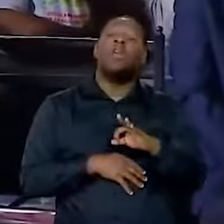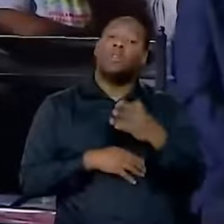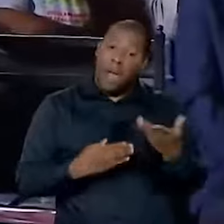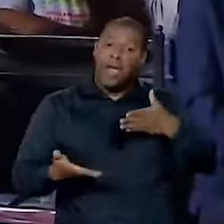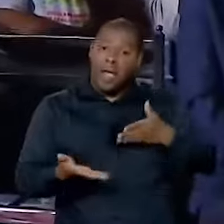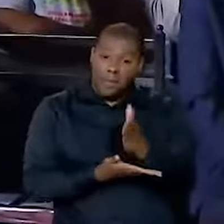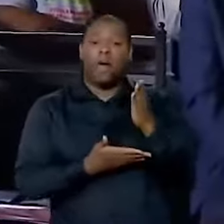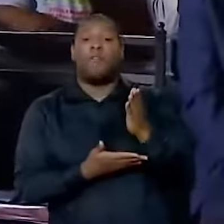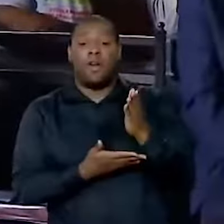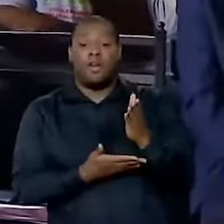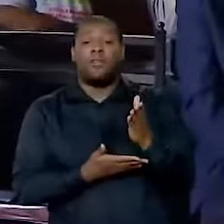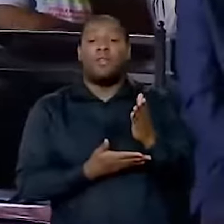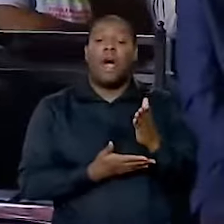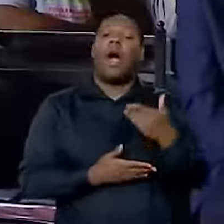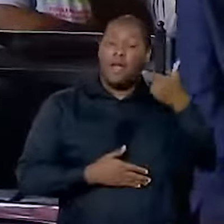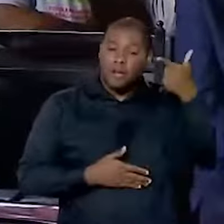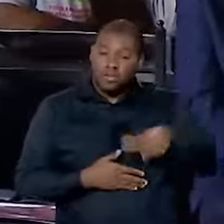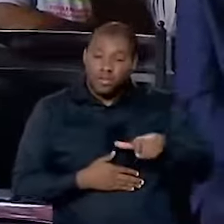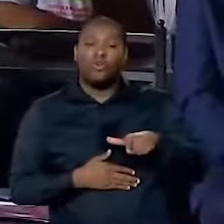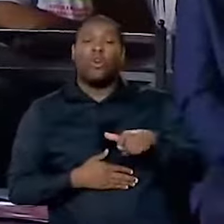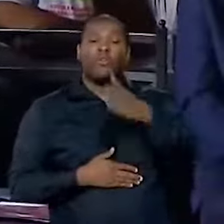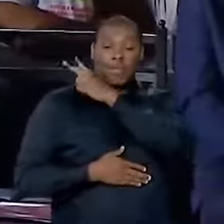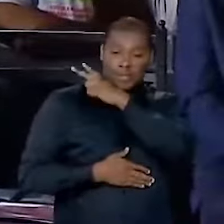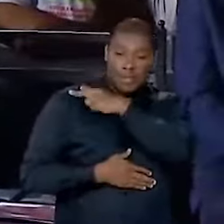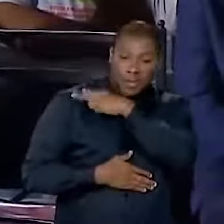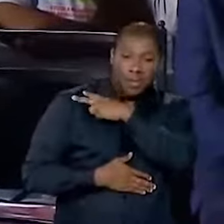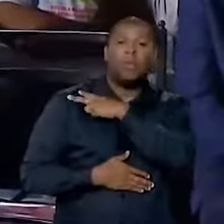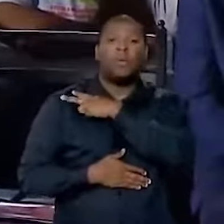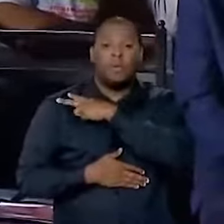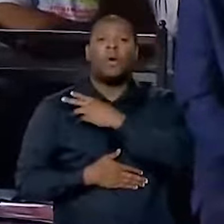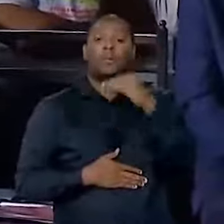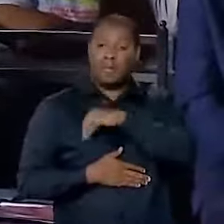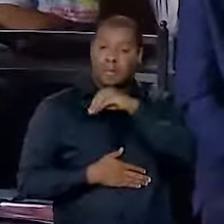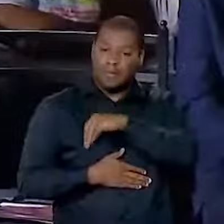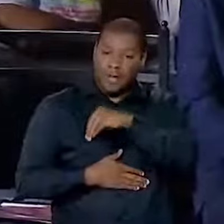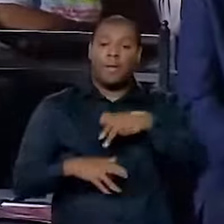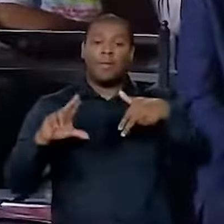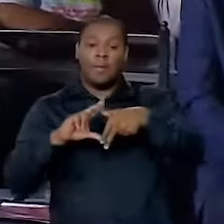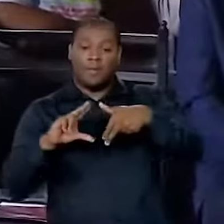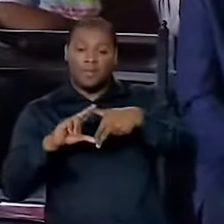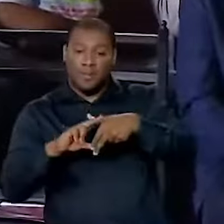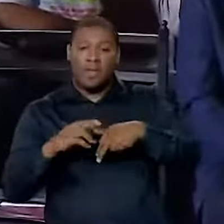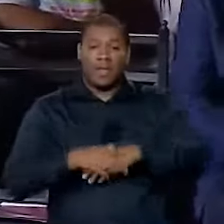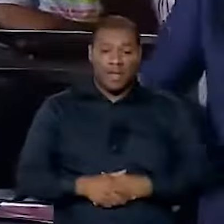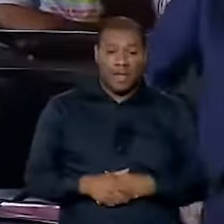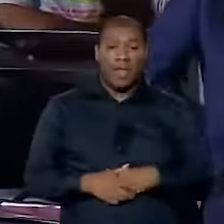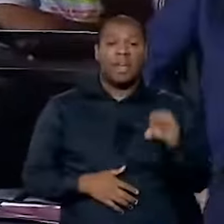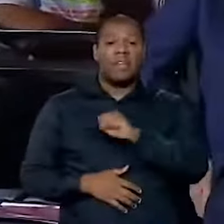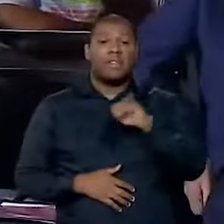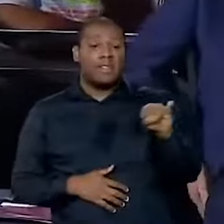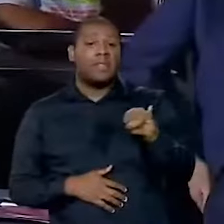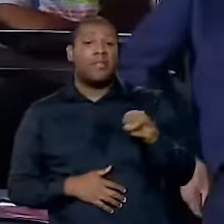ano recebendo 10 prestações de 200, e no final, se ele tiver 80% de comparecimento e